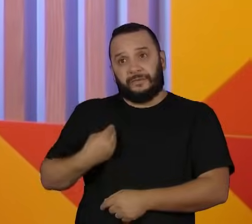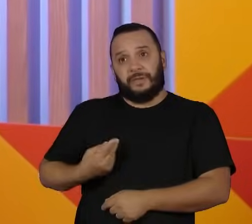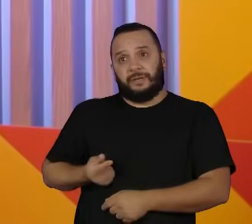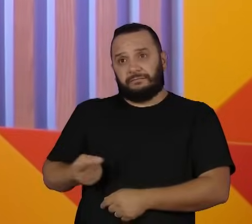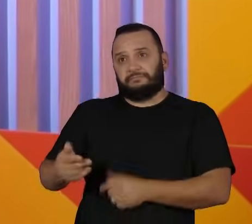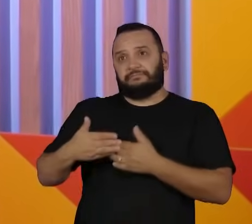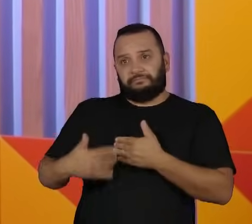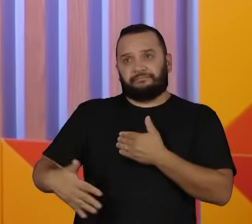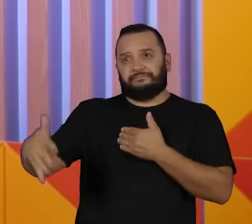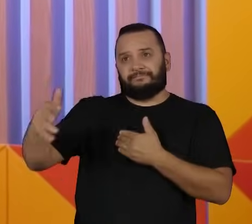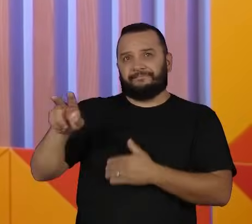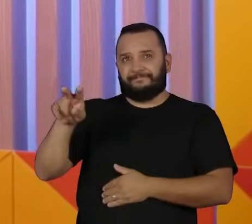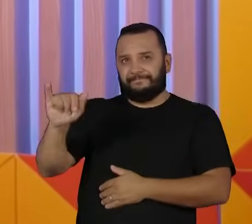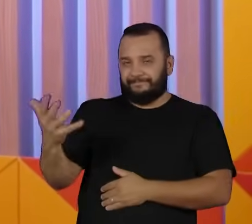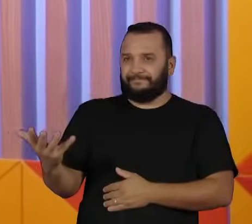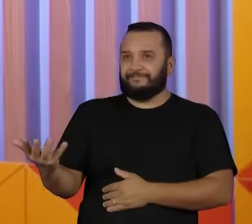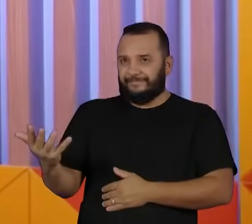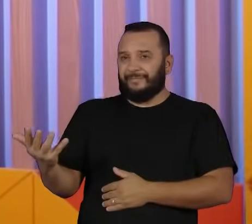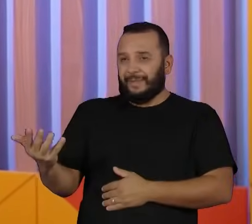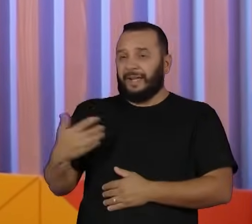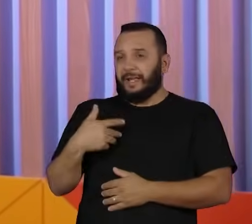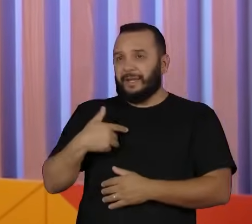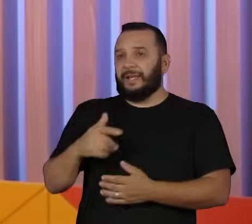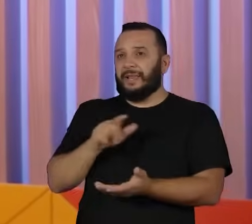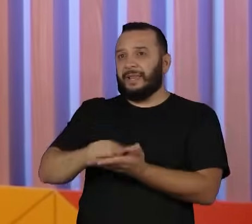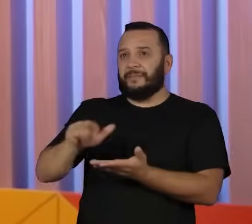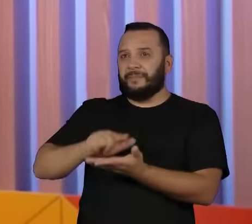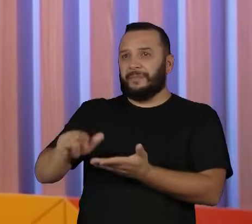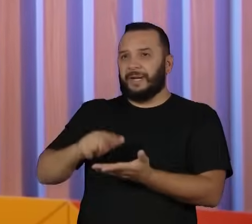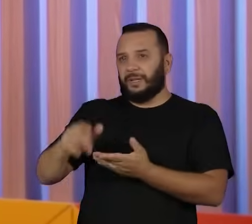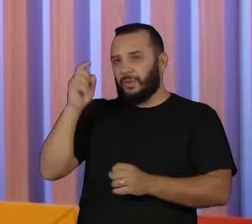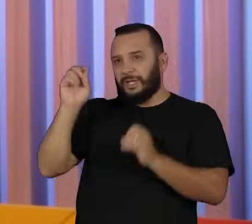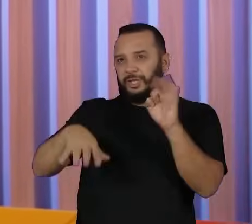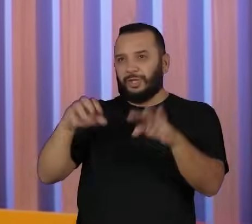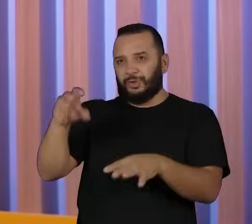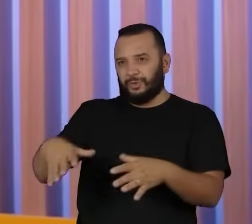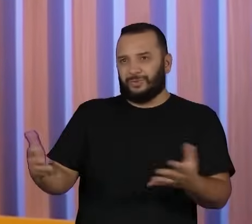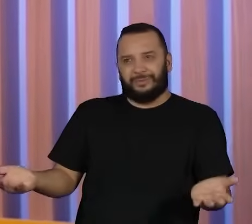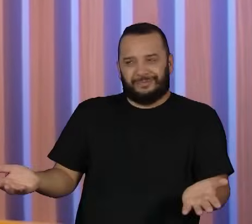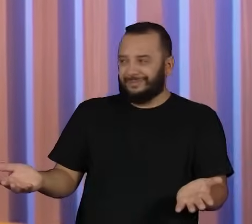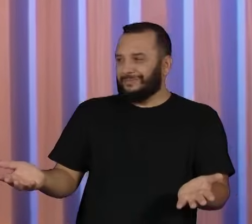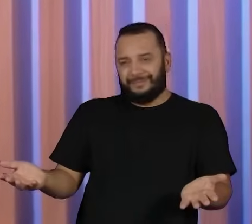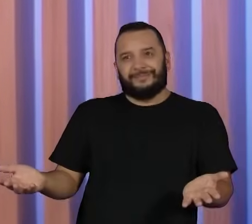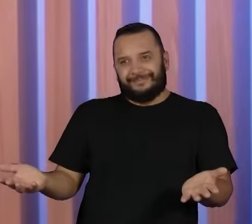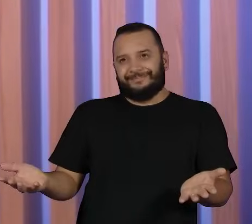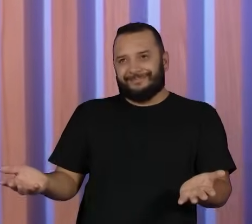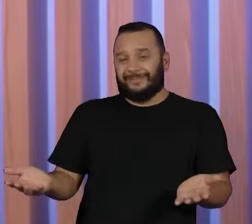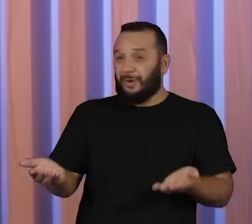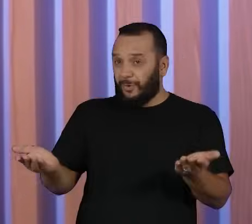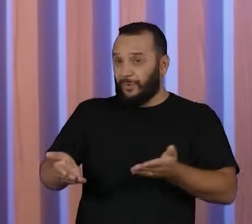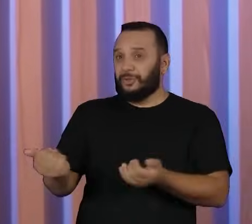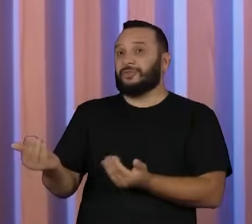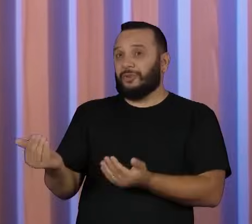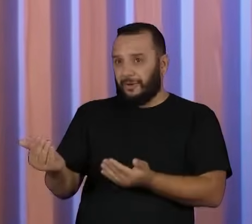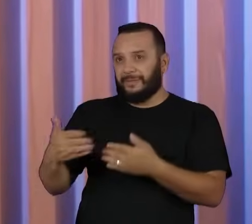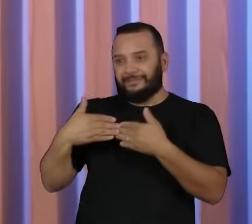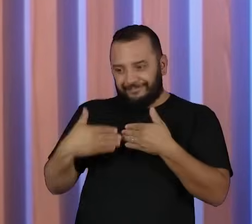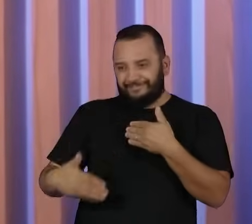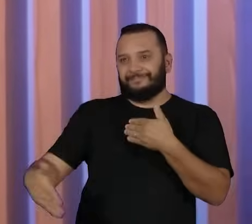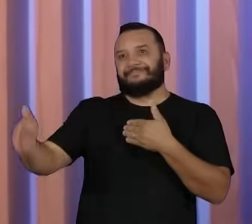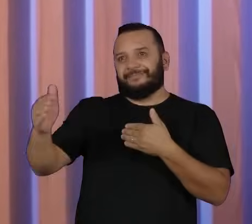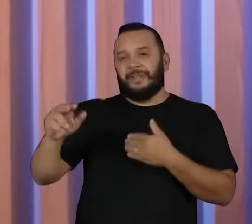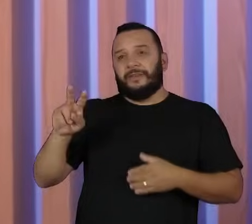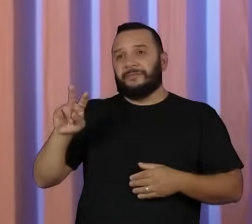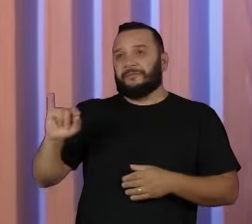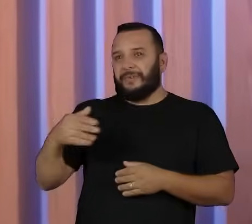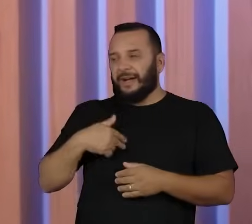mais tempo, né, limpando parte da bagunça, da sujeira que esse nosso sistema nos trouxe, né? Então a juventude vai vivenciar esses efeitos de